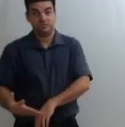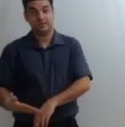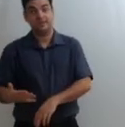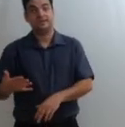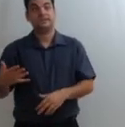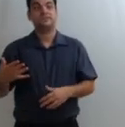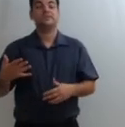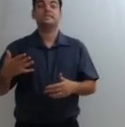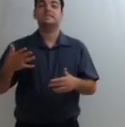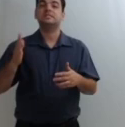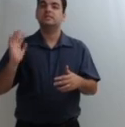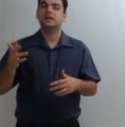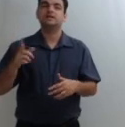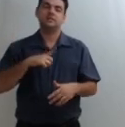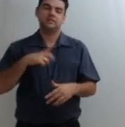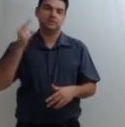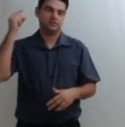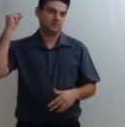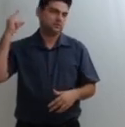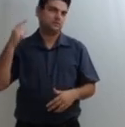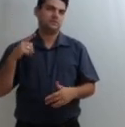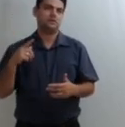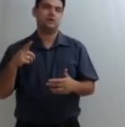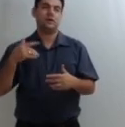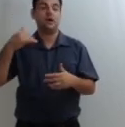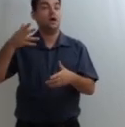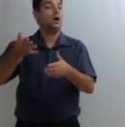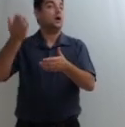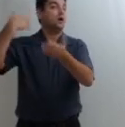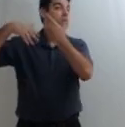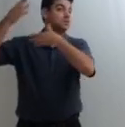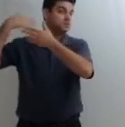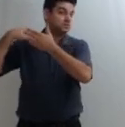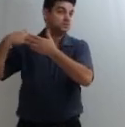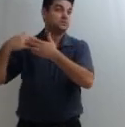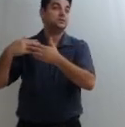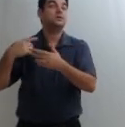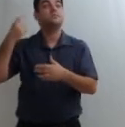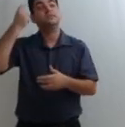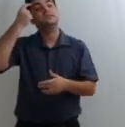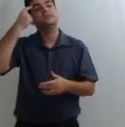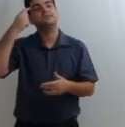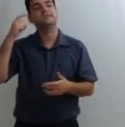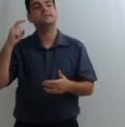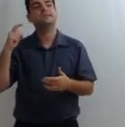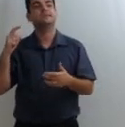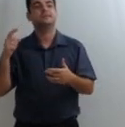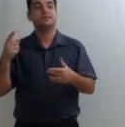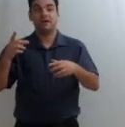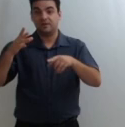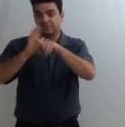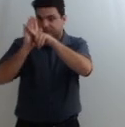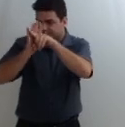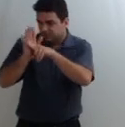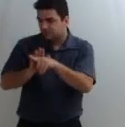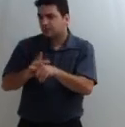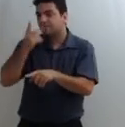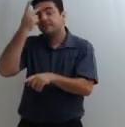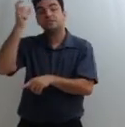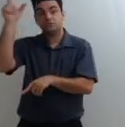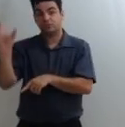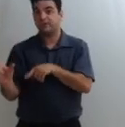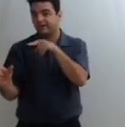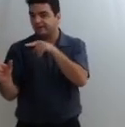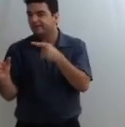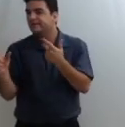firmou anteriormente, né, ao pacote anticrime, no sentido de que a avaliação sobre